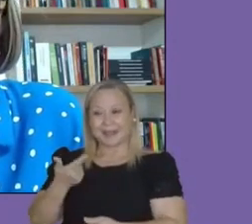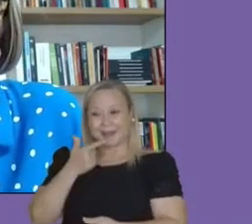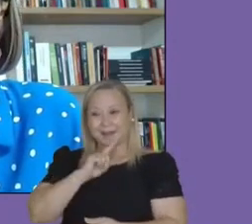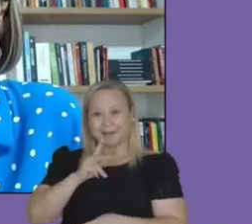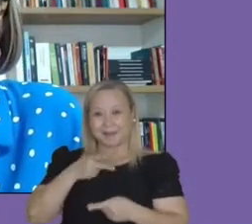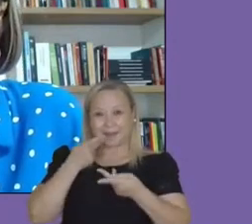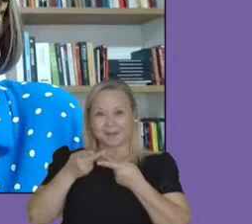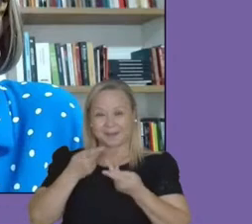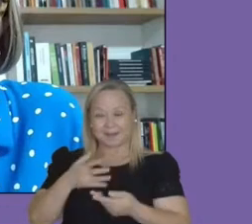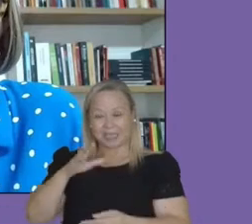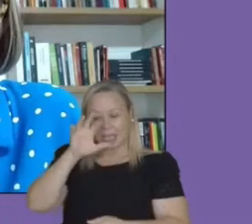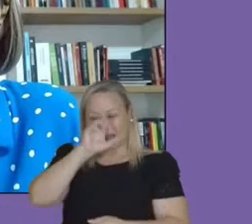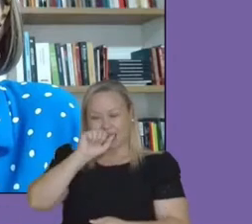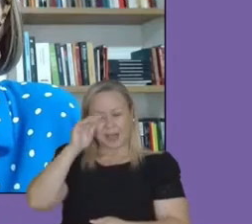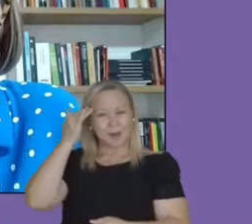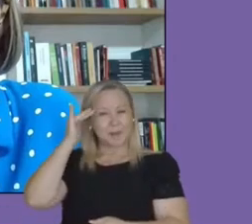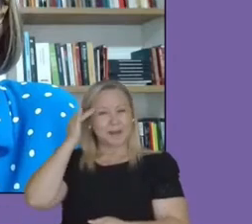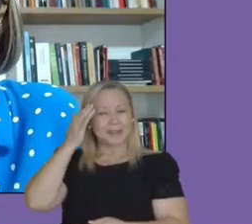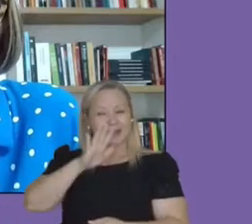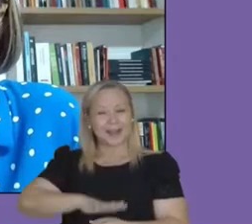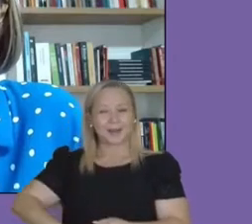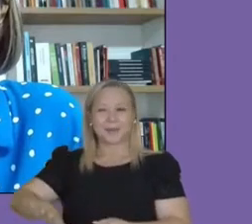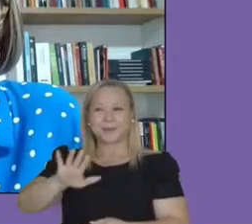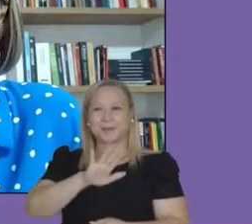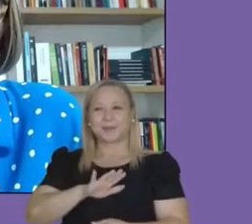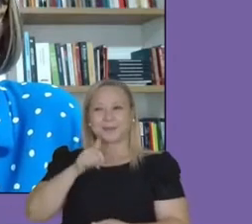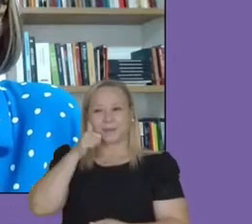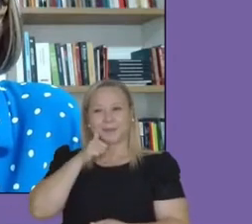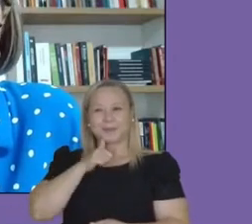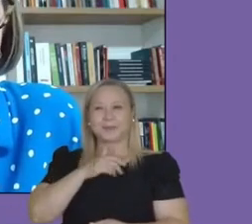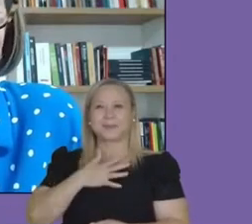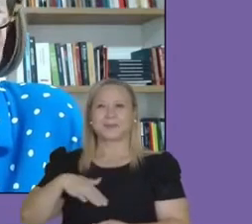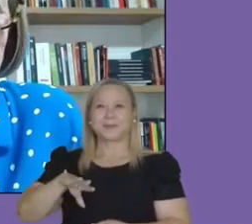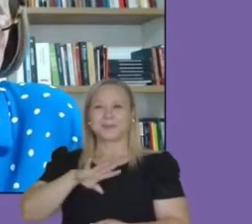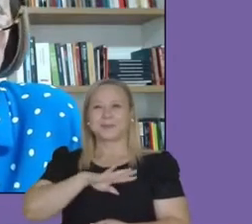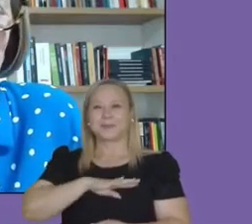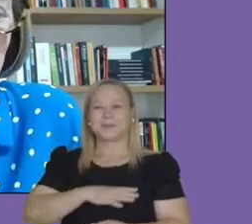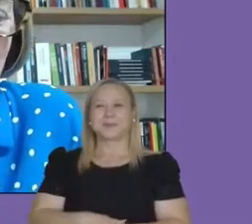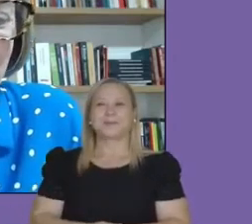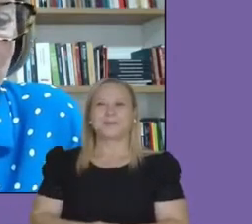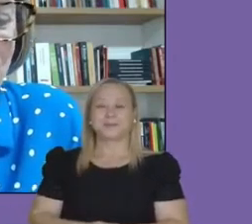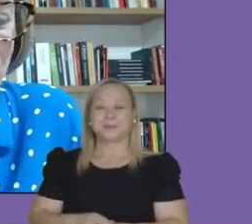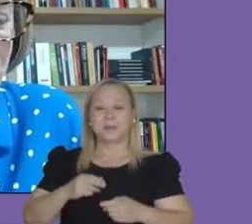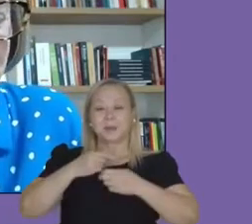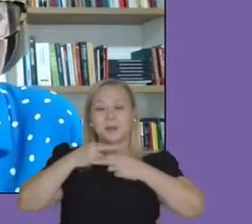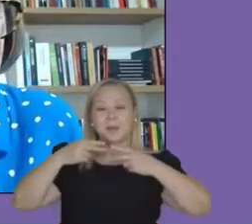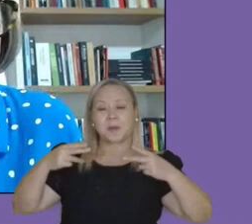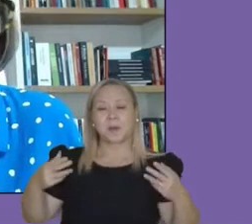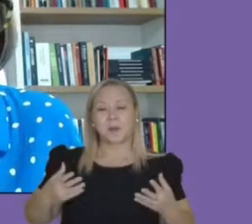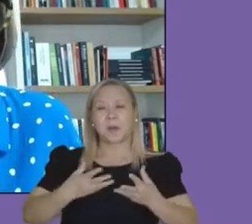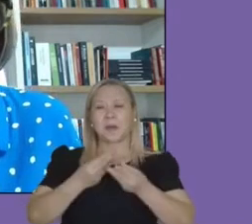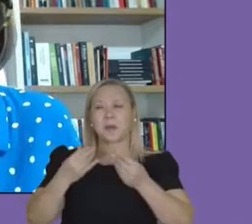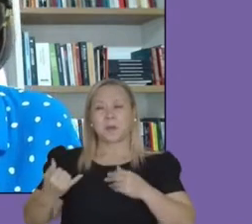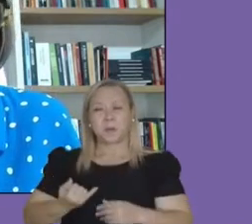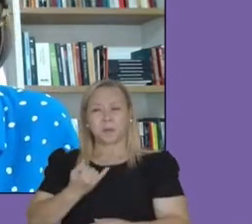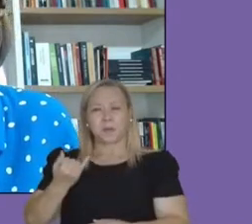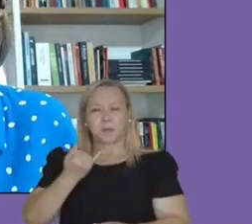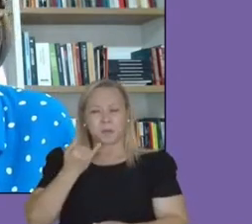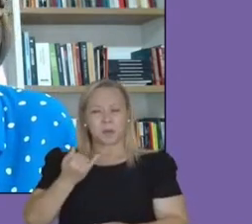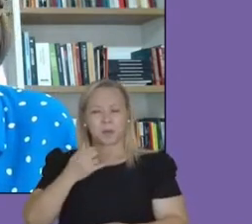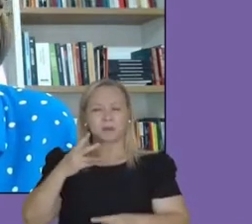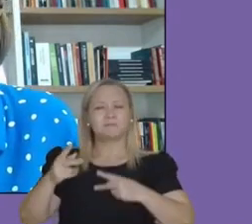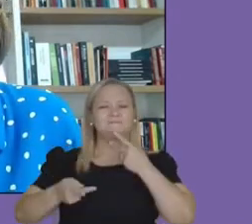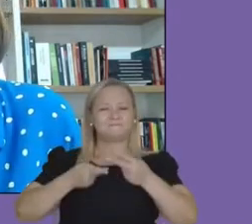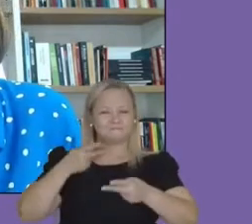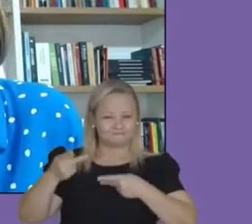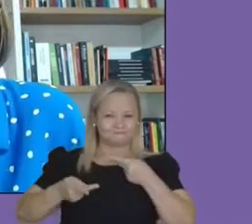Isso é um aprendizado para todas nós. É isso, com certeza. São coisas muito, muito importantes a serem